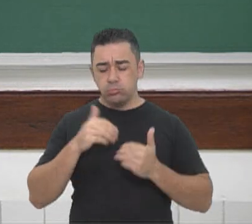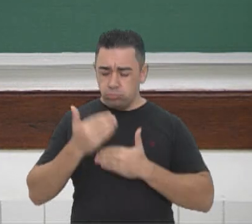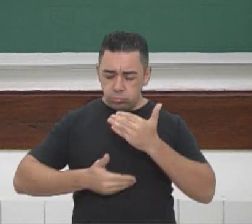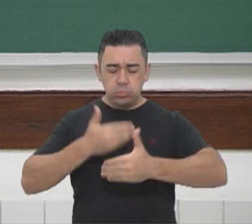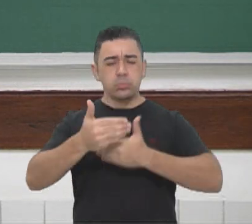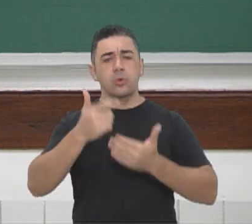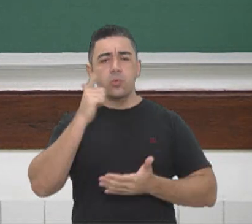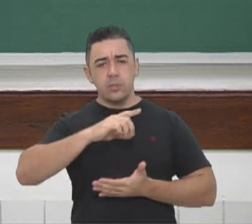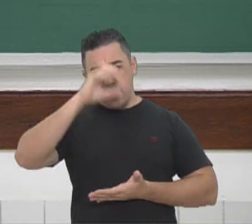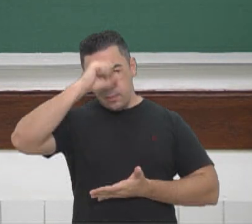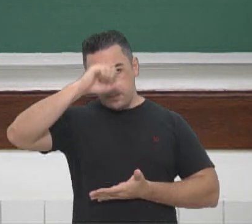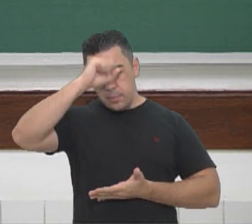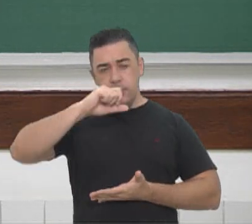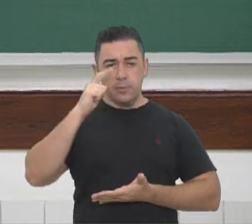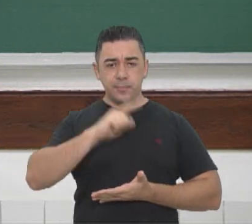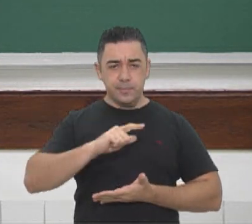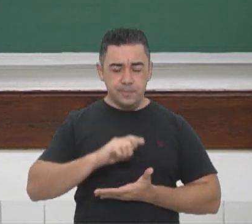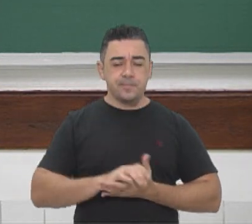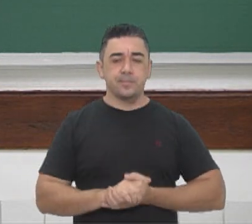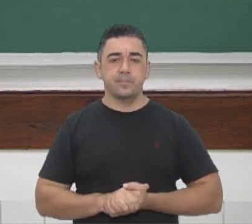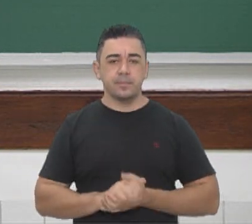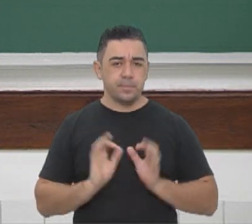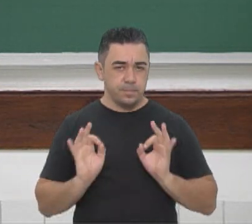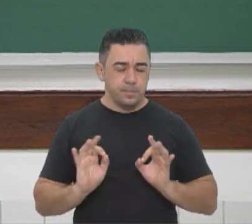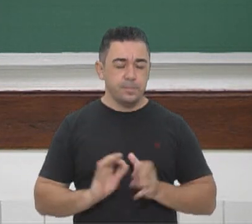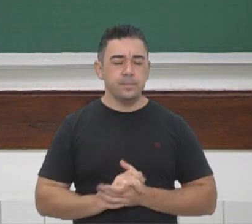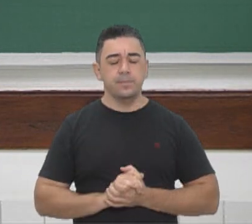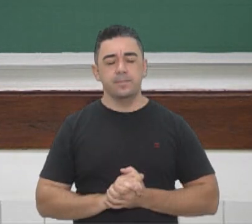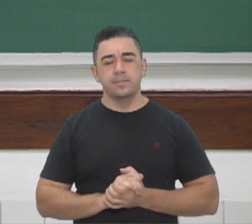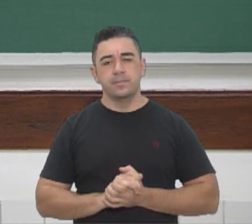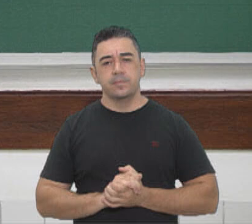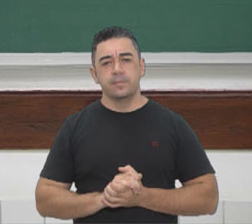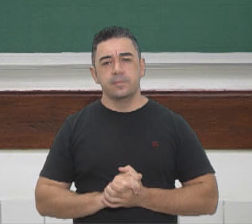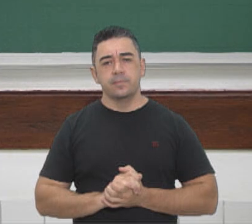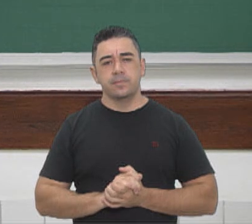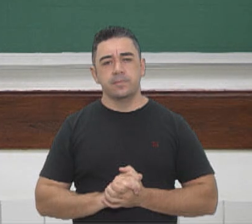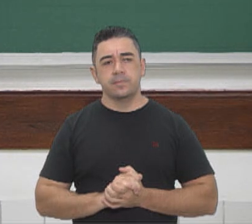ir tendo a minha aprendizagem construída. Certo? Então vamos lá.